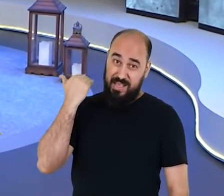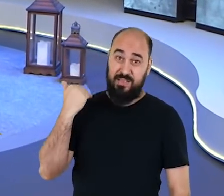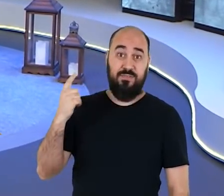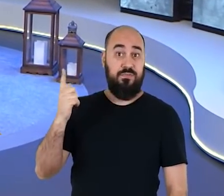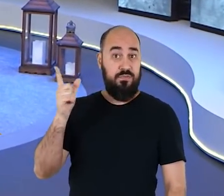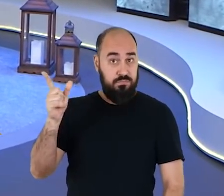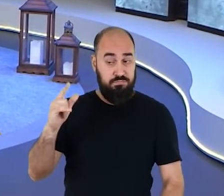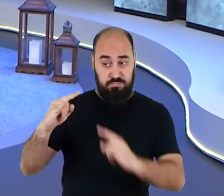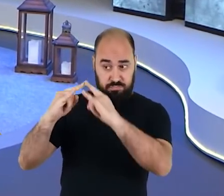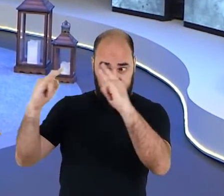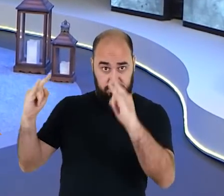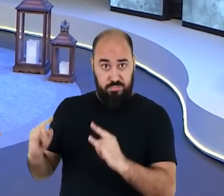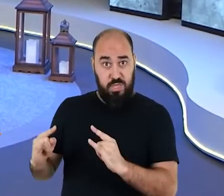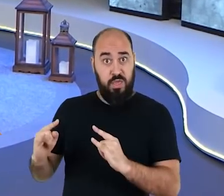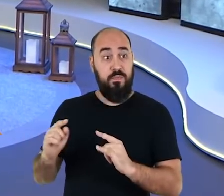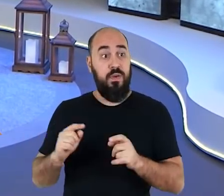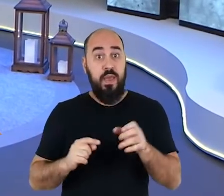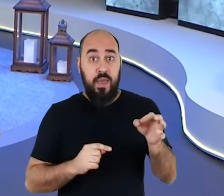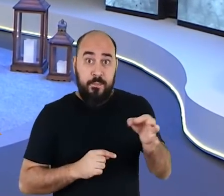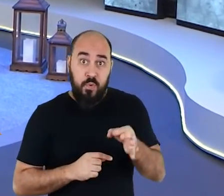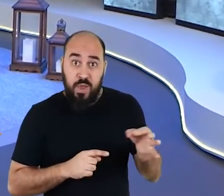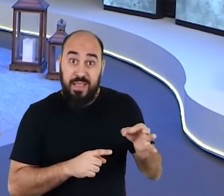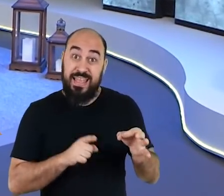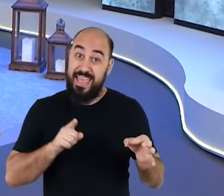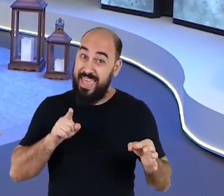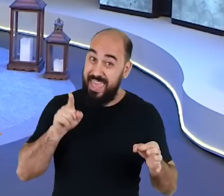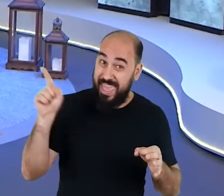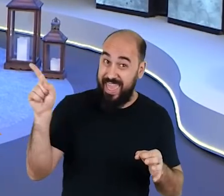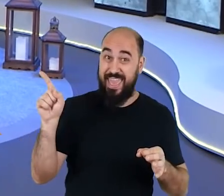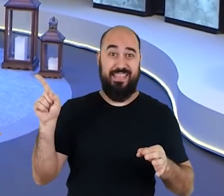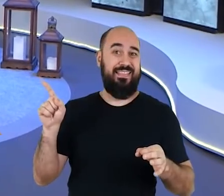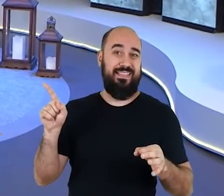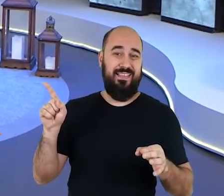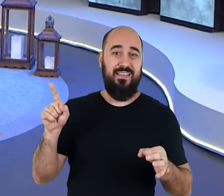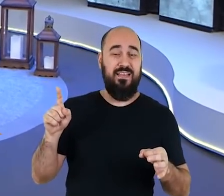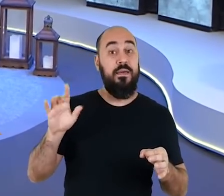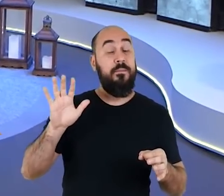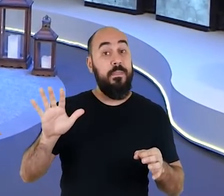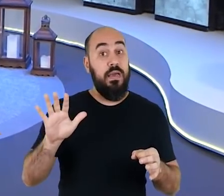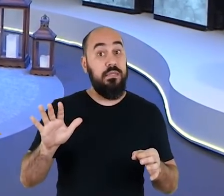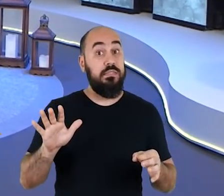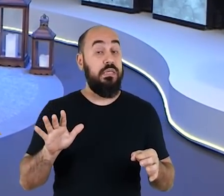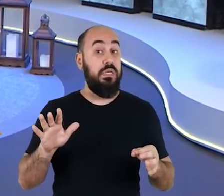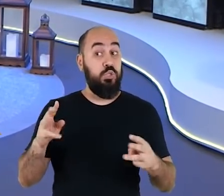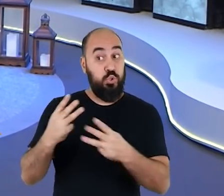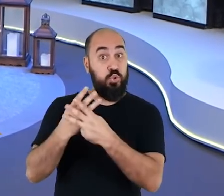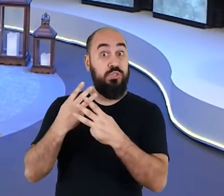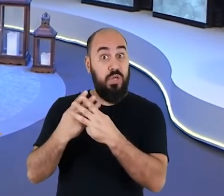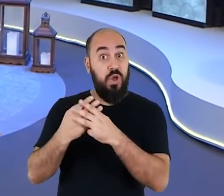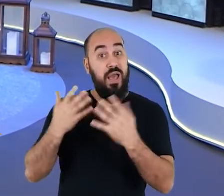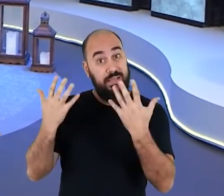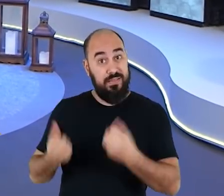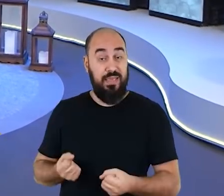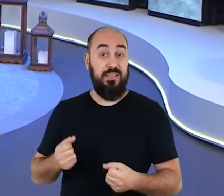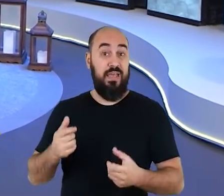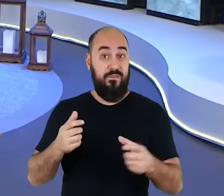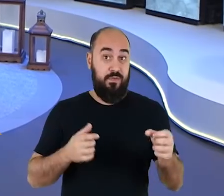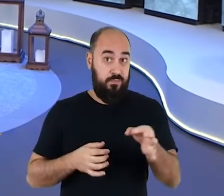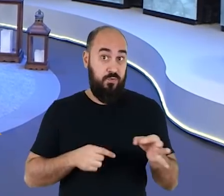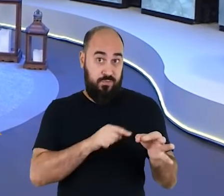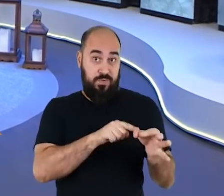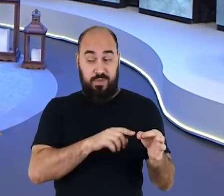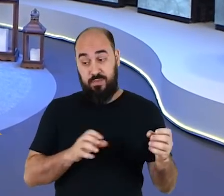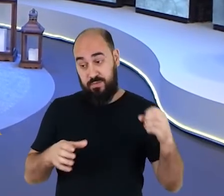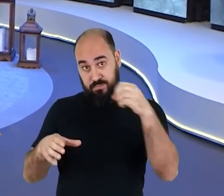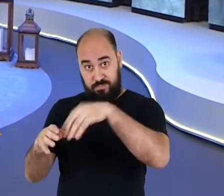essas moedas, porque elas eram mais puras. Porém, eles temiam as moedas propriamente romanas